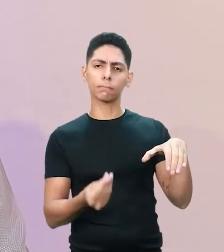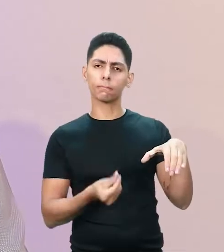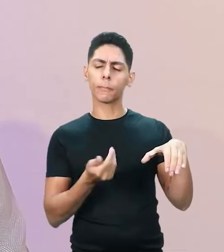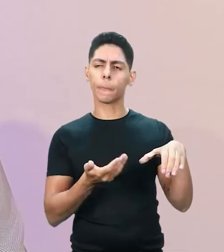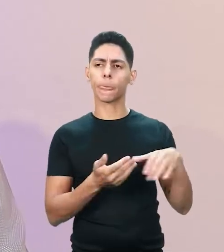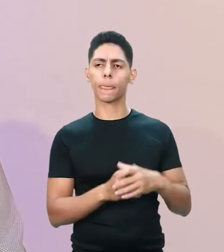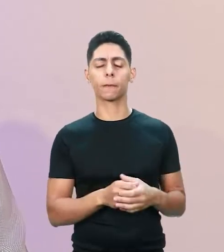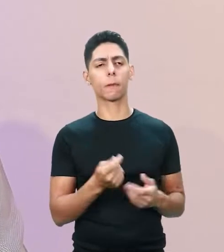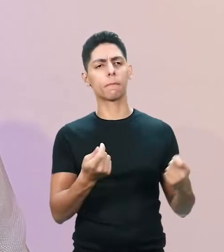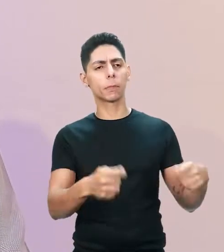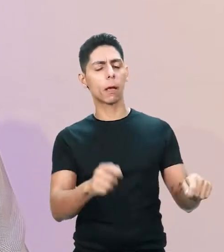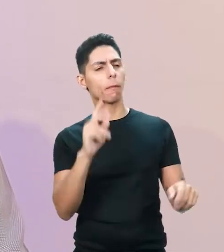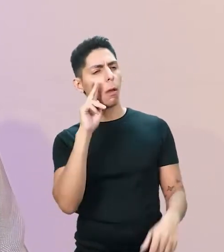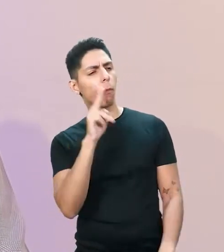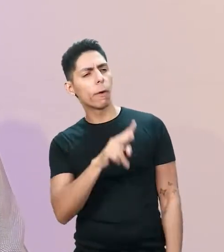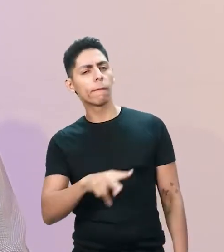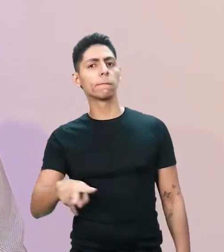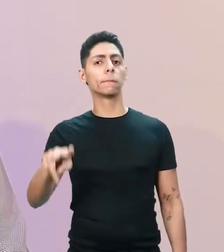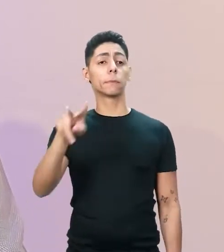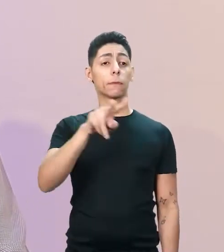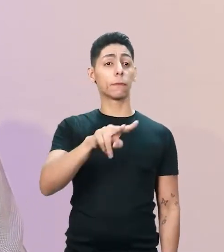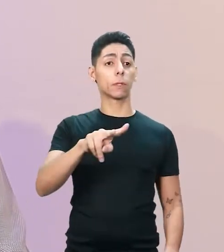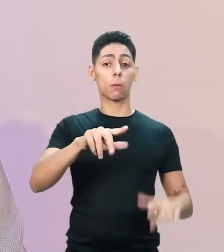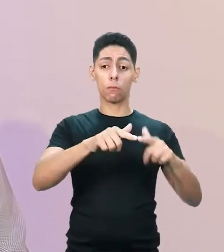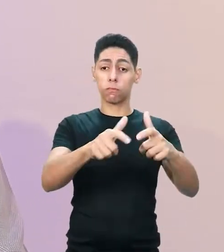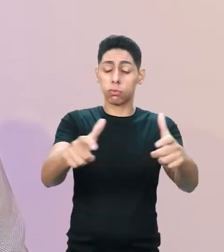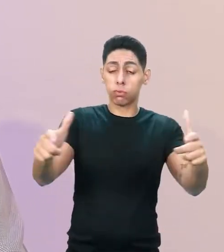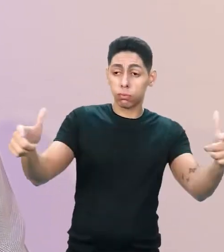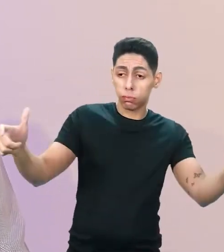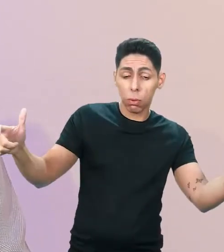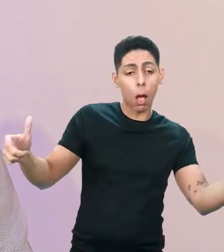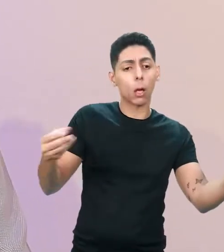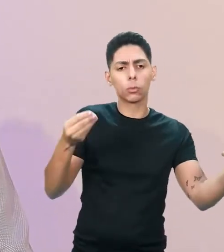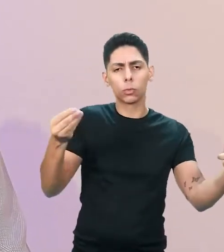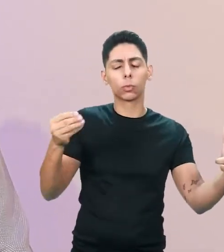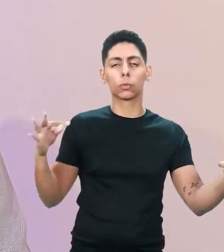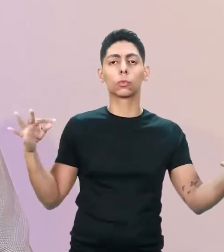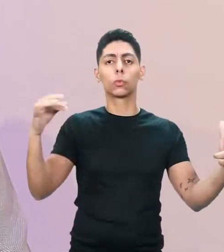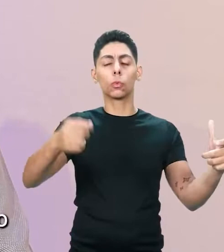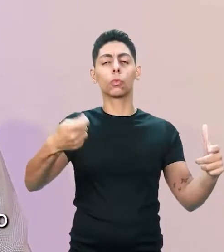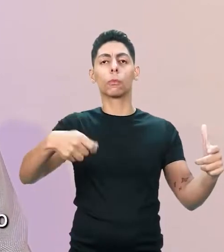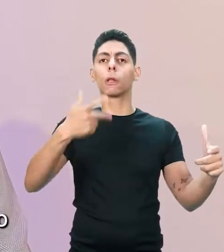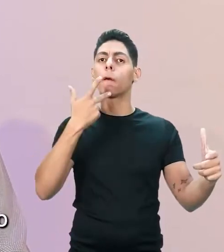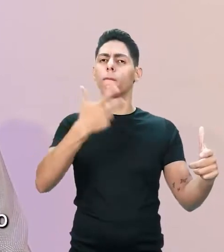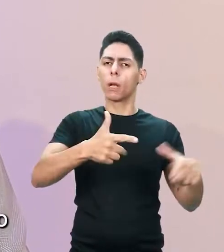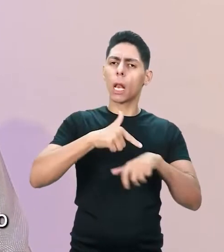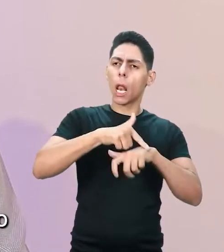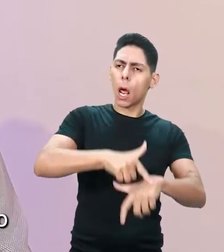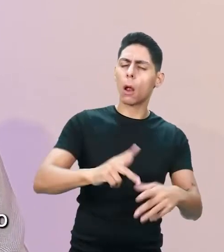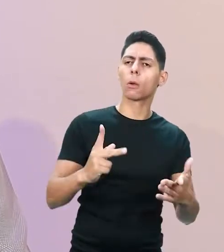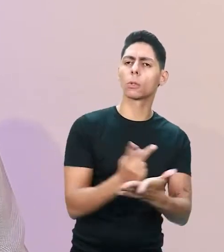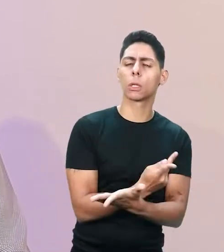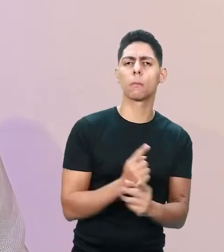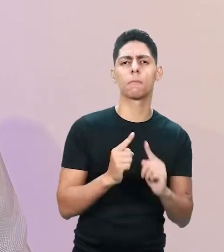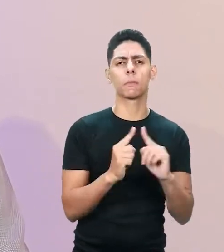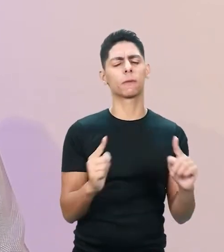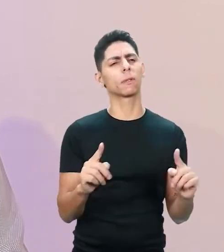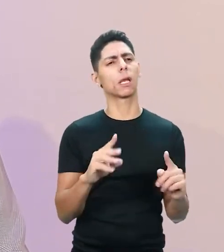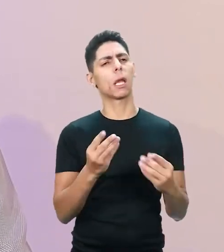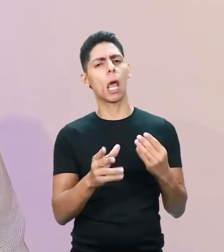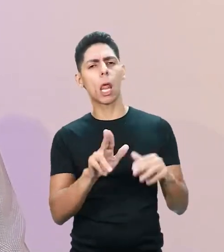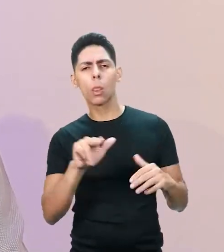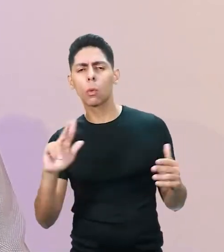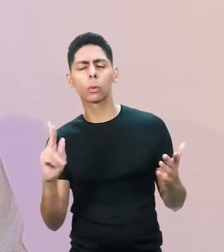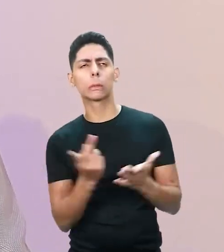tem que ter uma visão, né, do estádio como um todo. Mas, assim, nunca passou nenhum